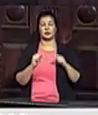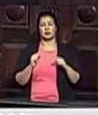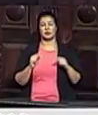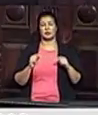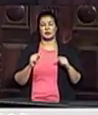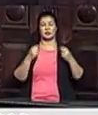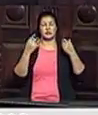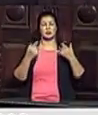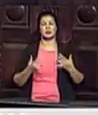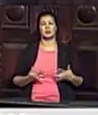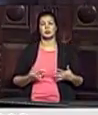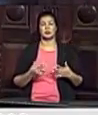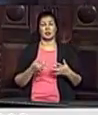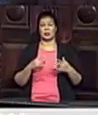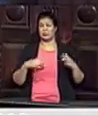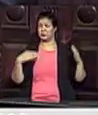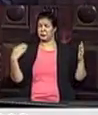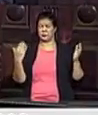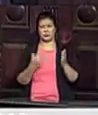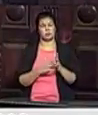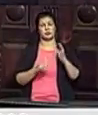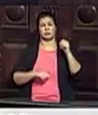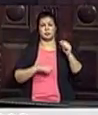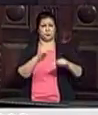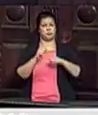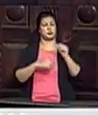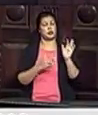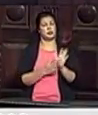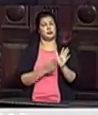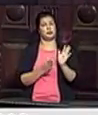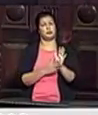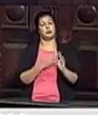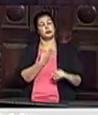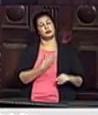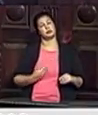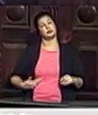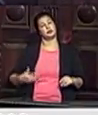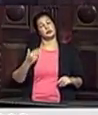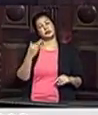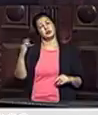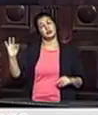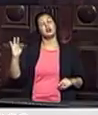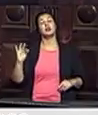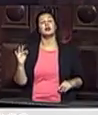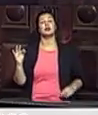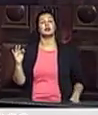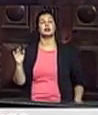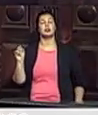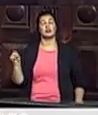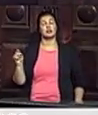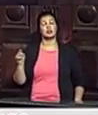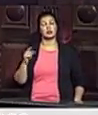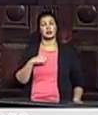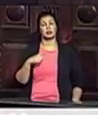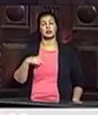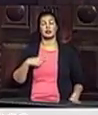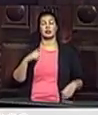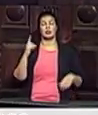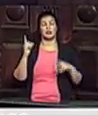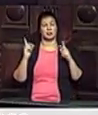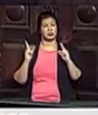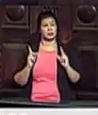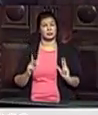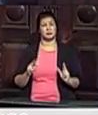discutir que todas essas reformas que vêm sendo propostas pelo governo federal ilegítimo têm a